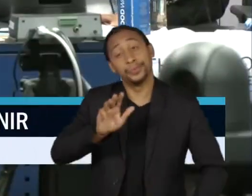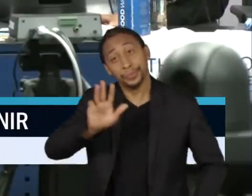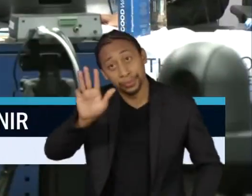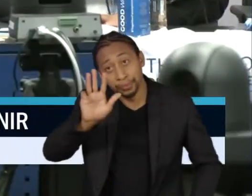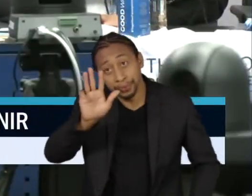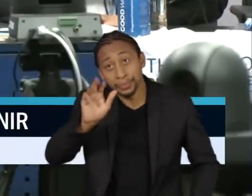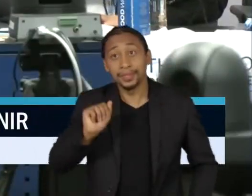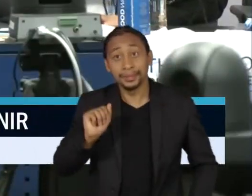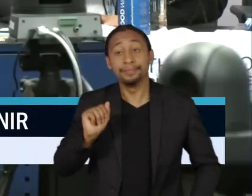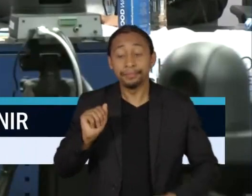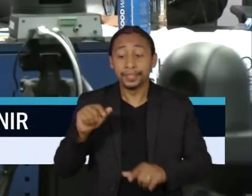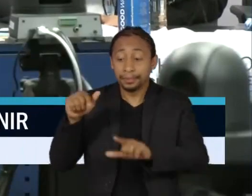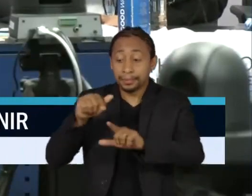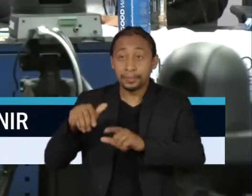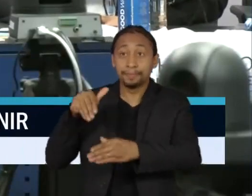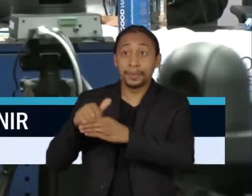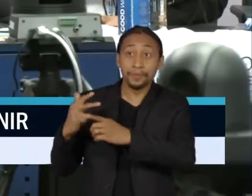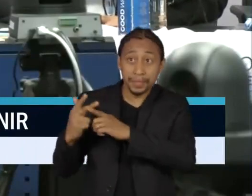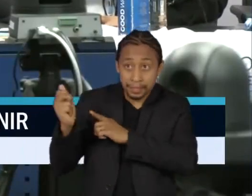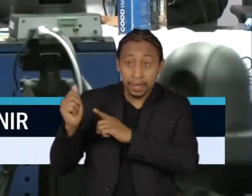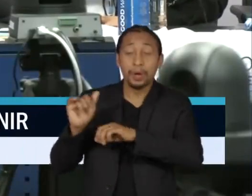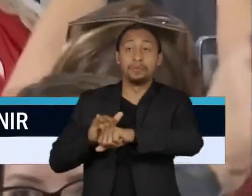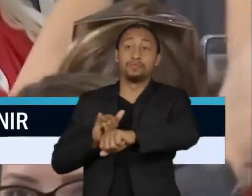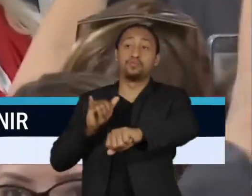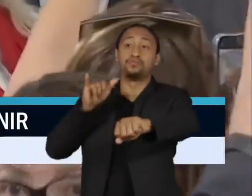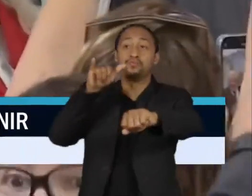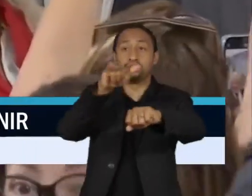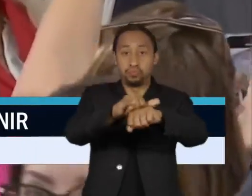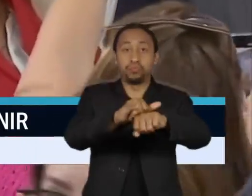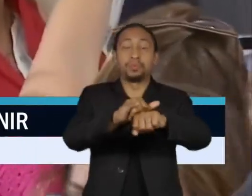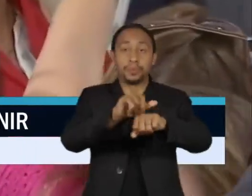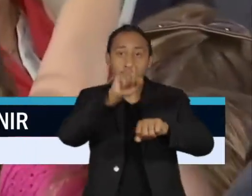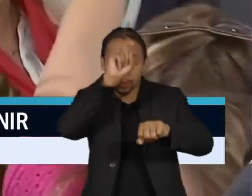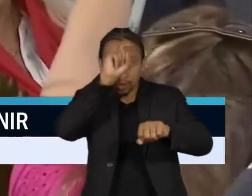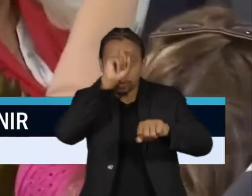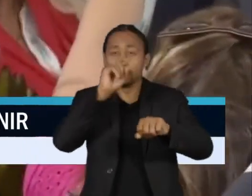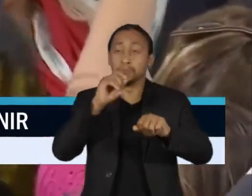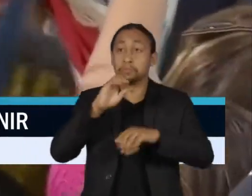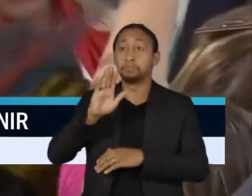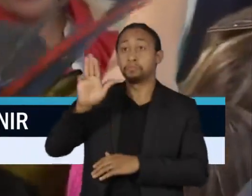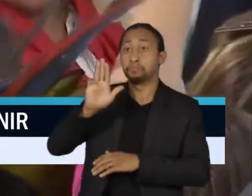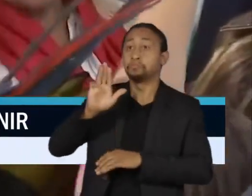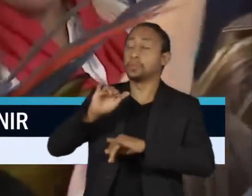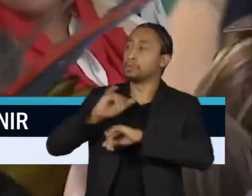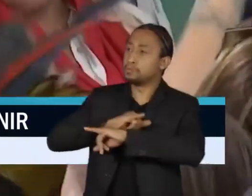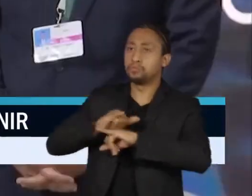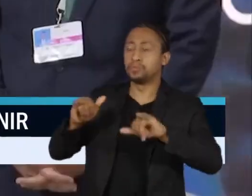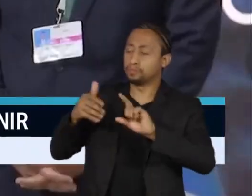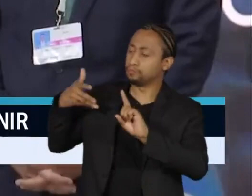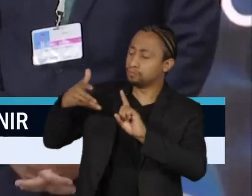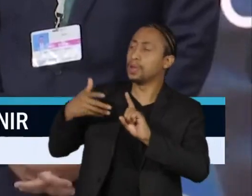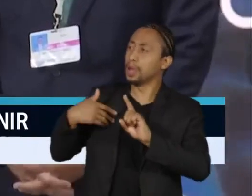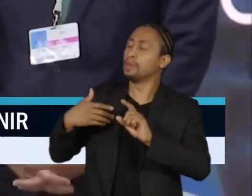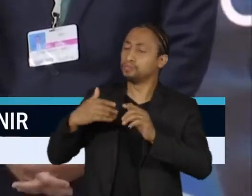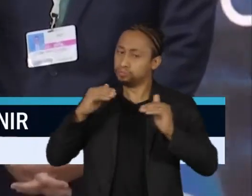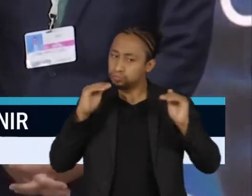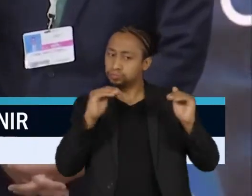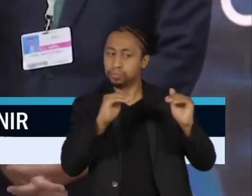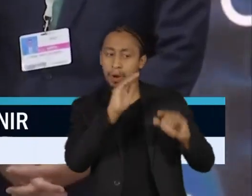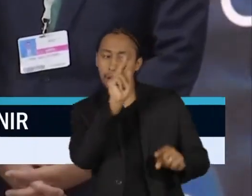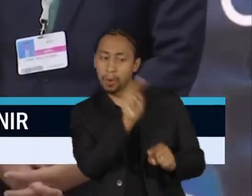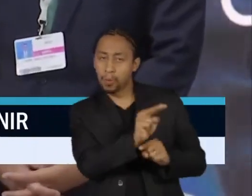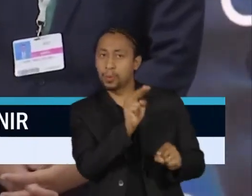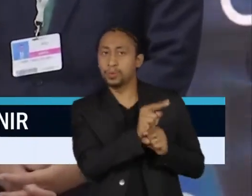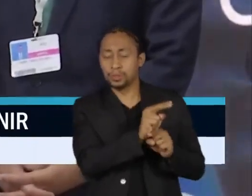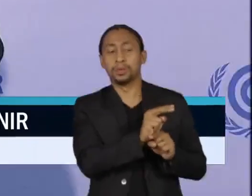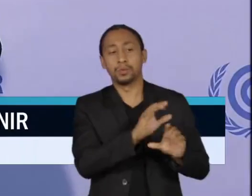Luiz Inácio Lula da Silva, que viajou para o Egito. Prometeu rigor no combate ao desmatamento e a criação de um Ministério dos